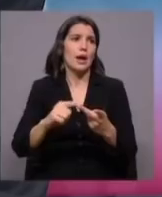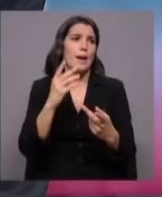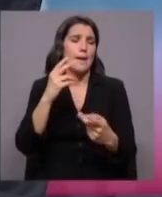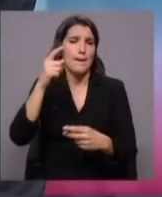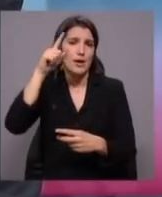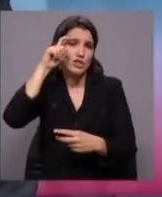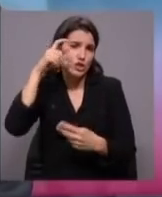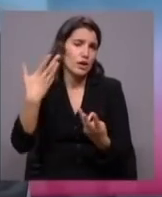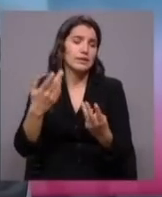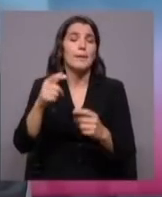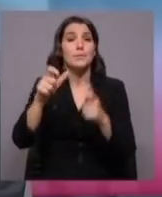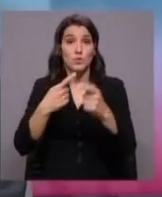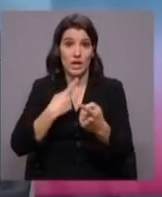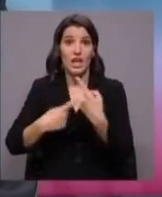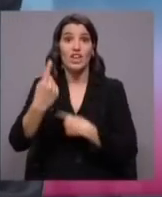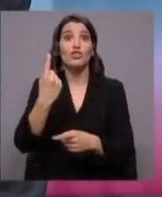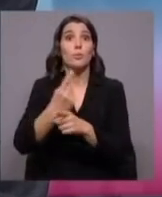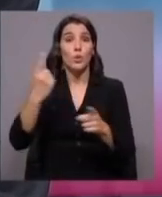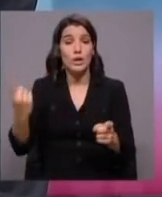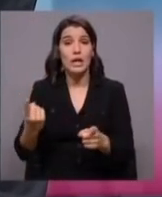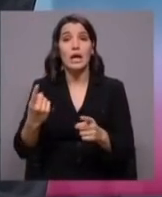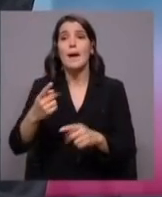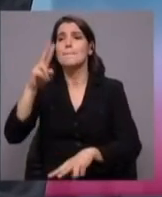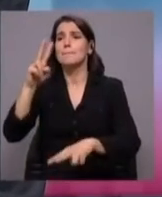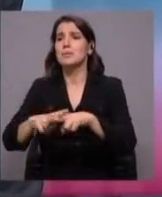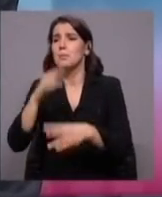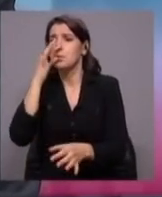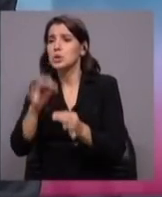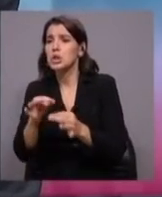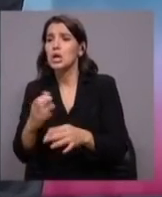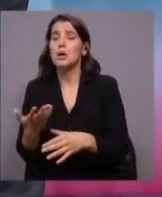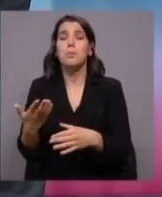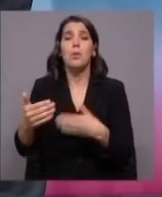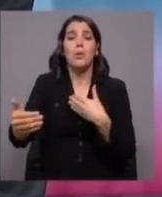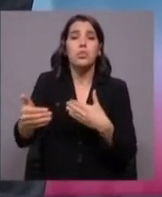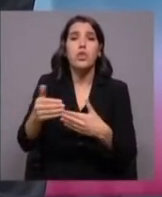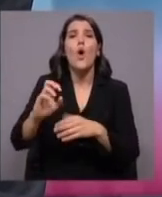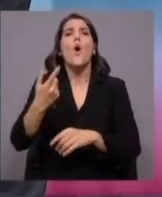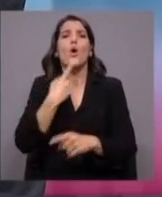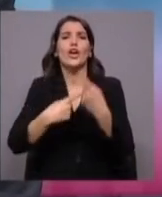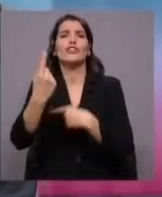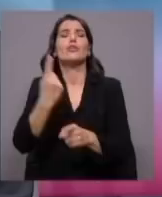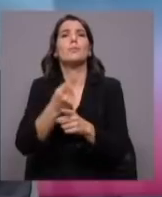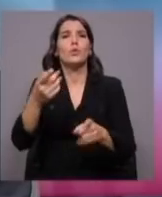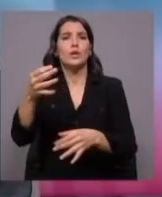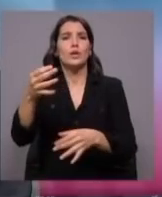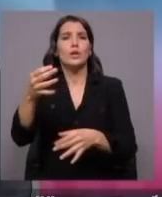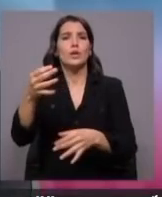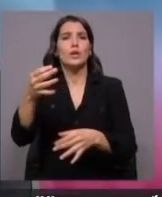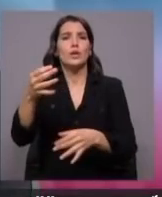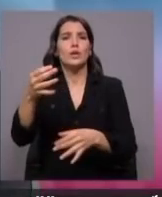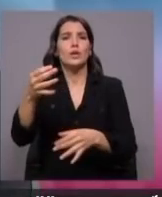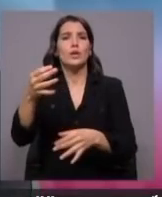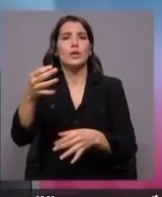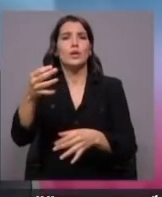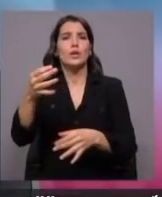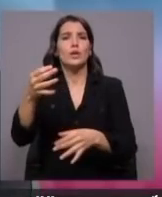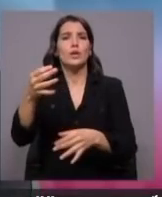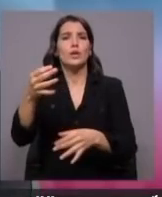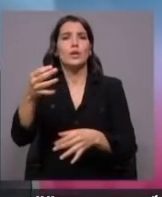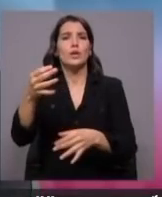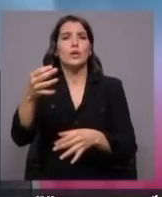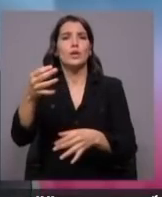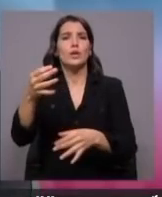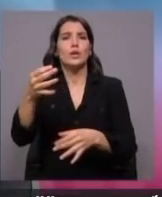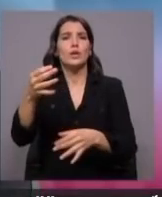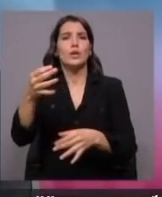pessoas queixam-se porque as penas são curtas, porque foram condenados em penas curtas, ou queixam-se porque não há julgamento e não há... É verdade. Isto